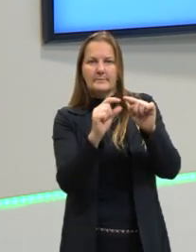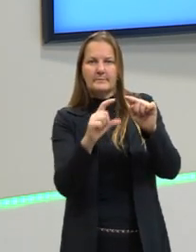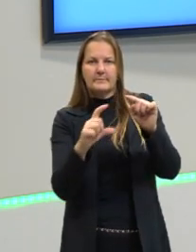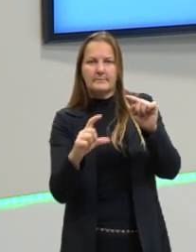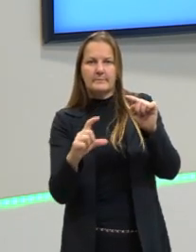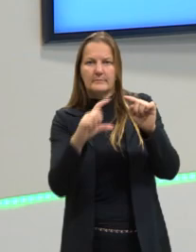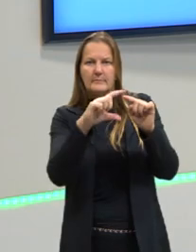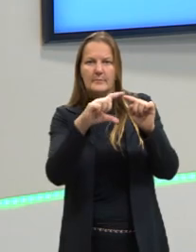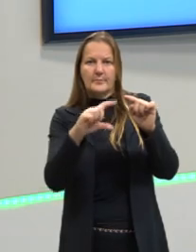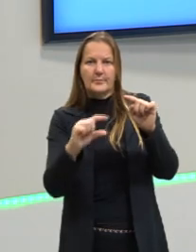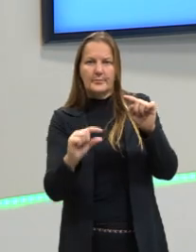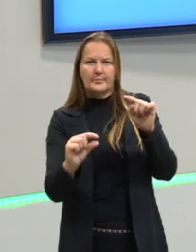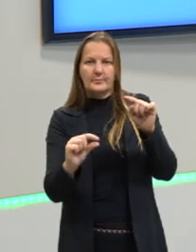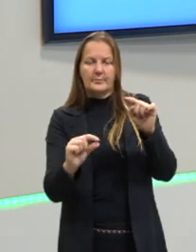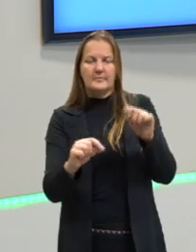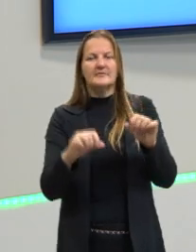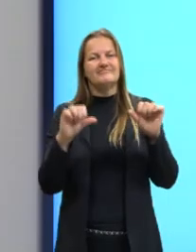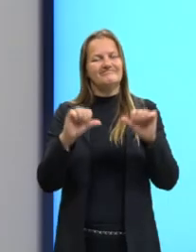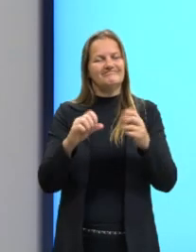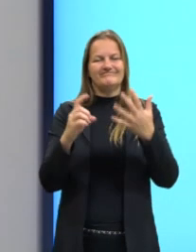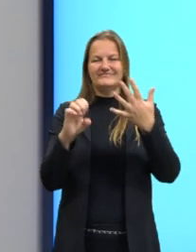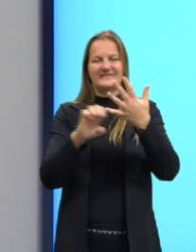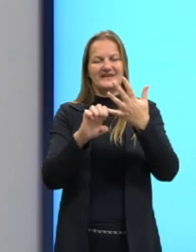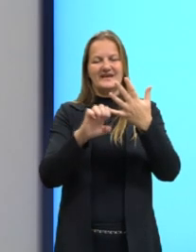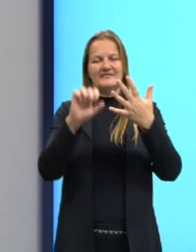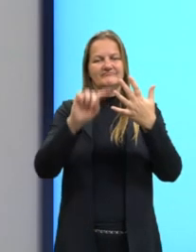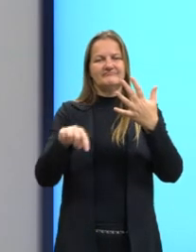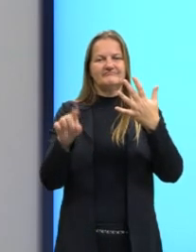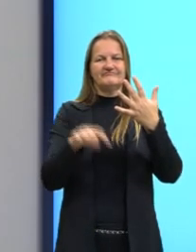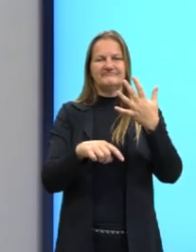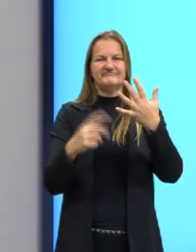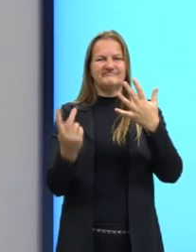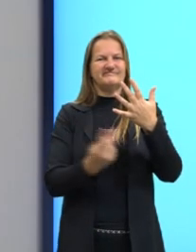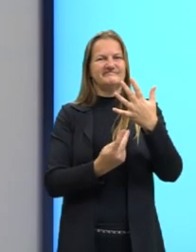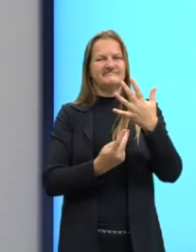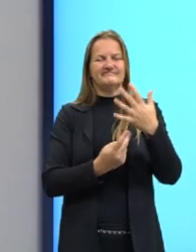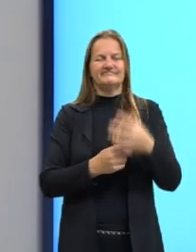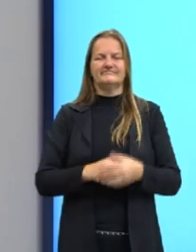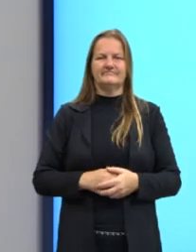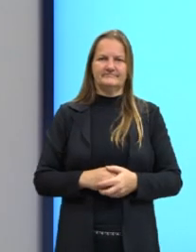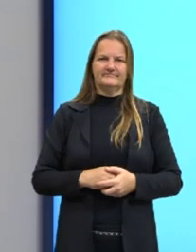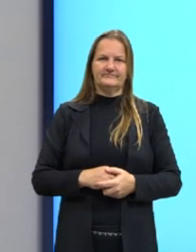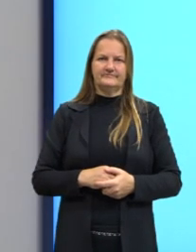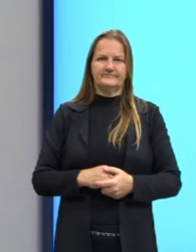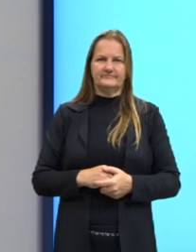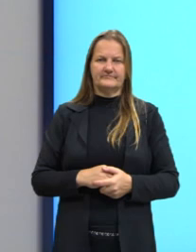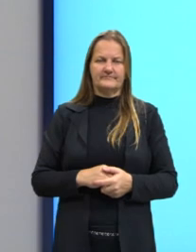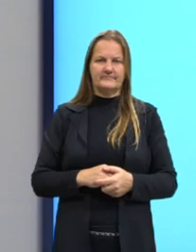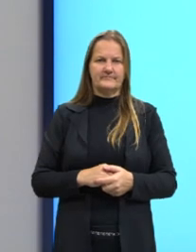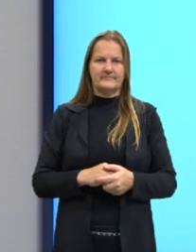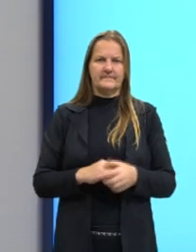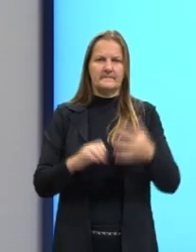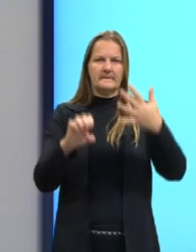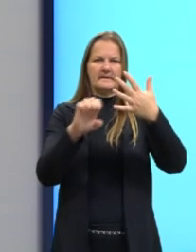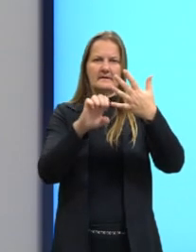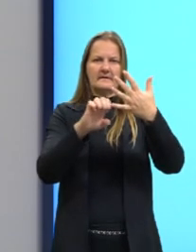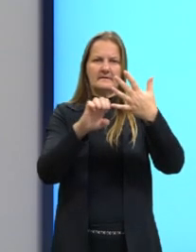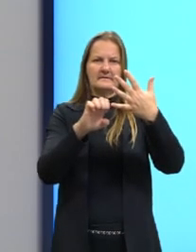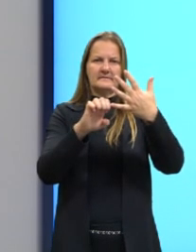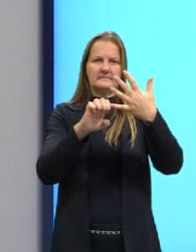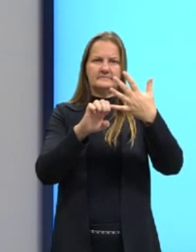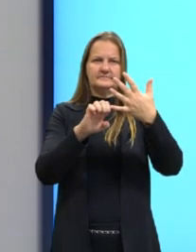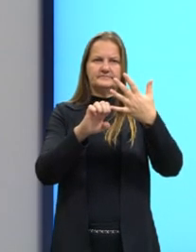então não configura uma verdade absoluta teria que ser uma taxa crescente em todo o período de 88 91